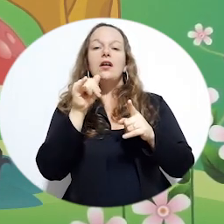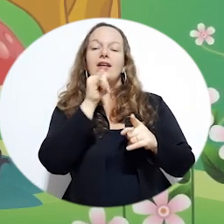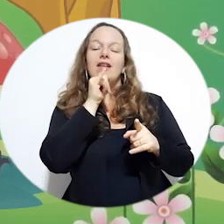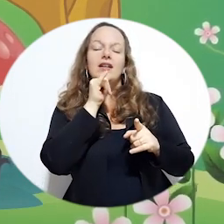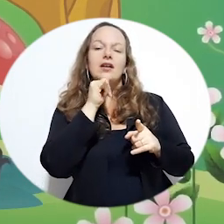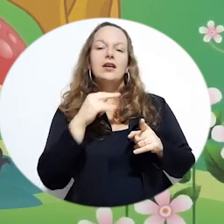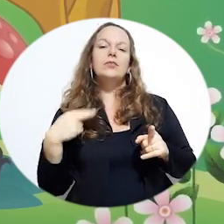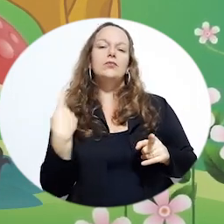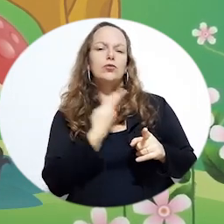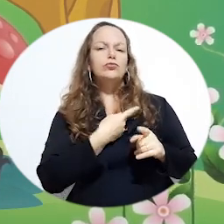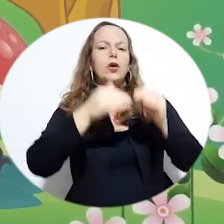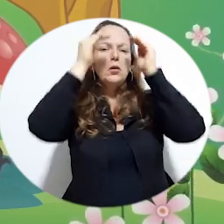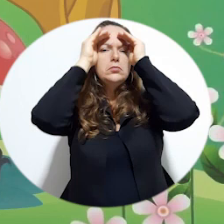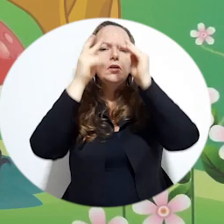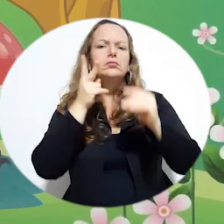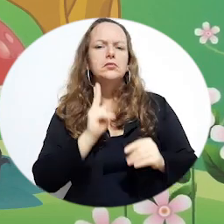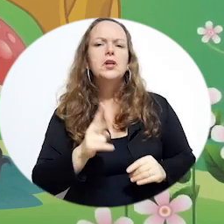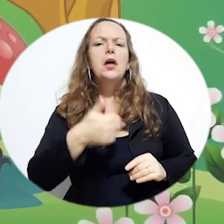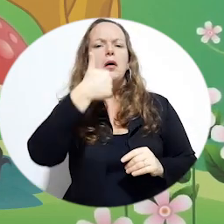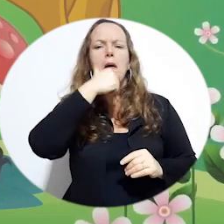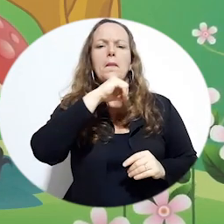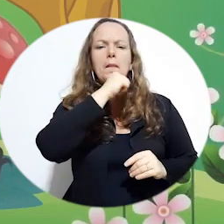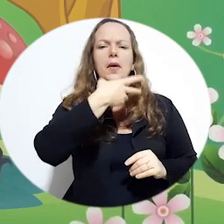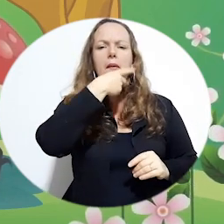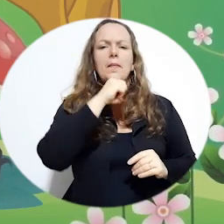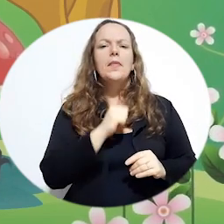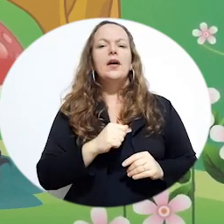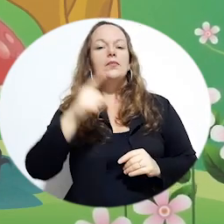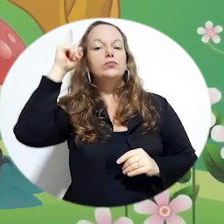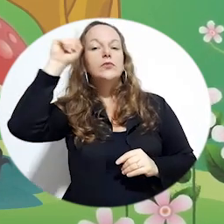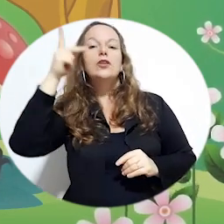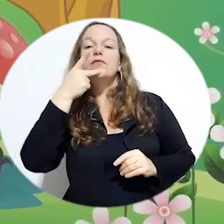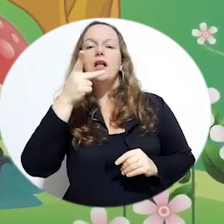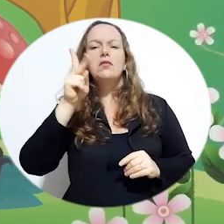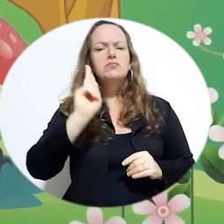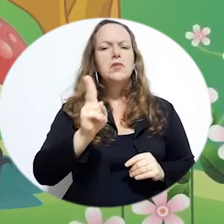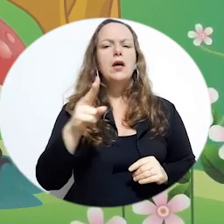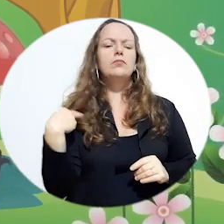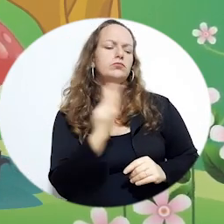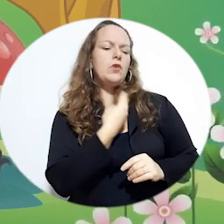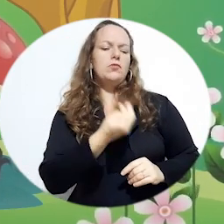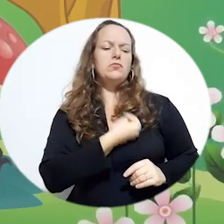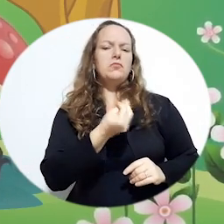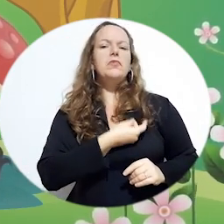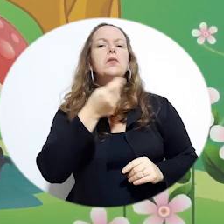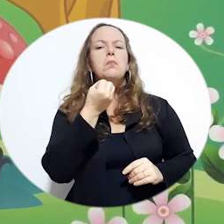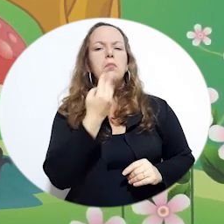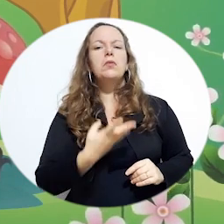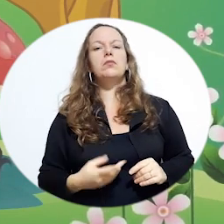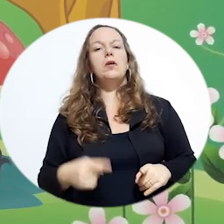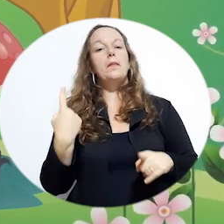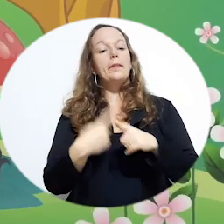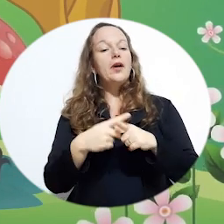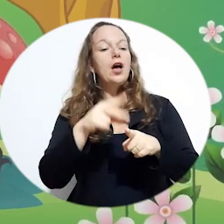único mandamento com promessa. Sim, quando nós honramos, obedecemos, respeitamos